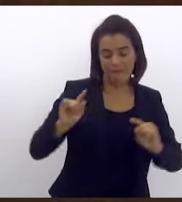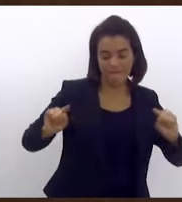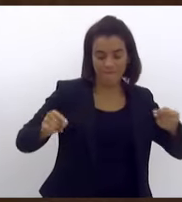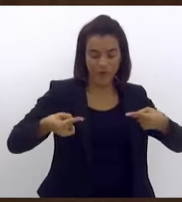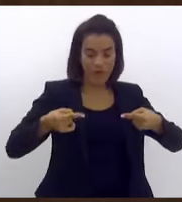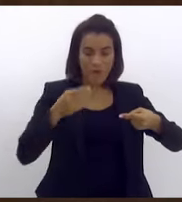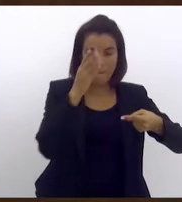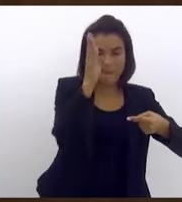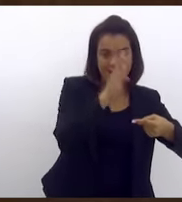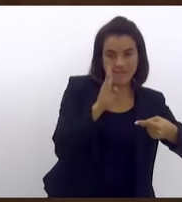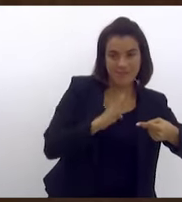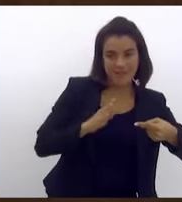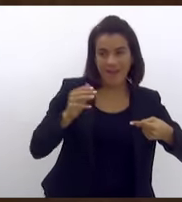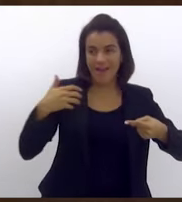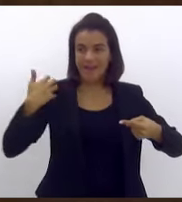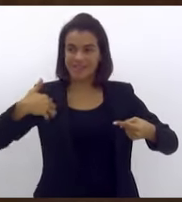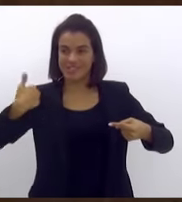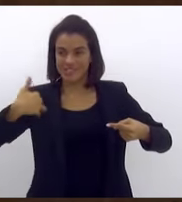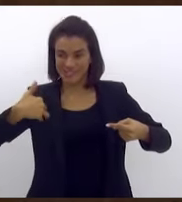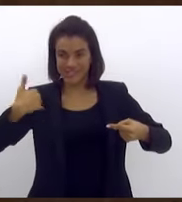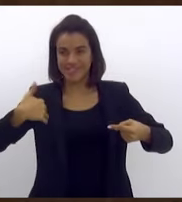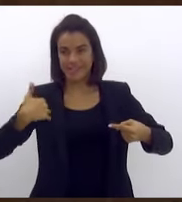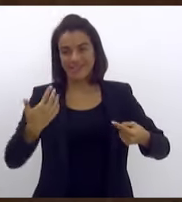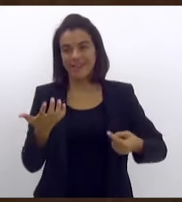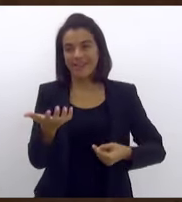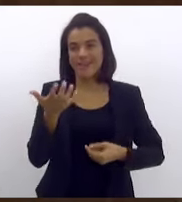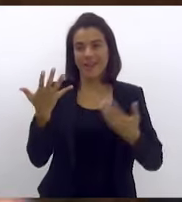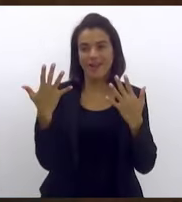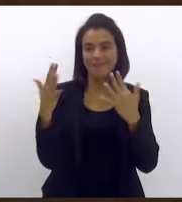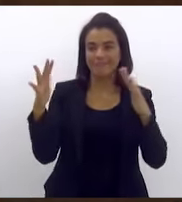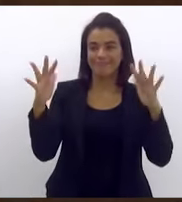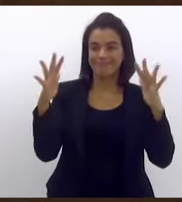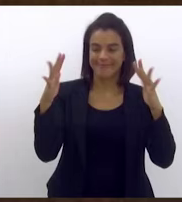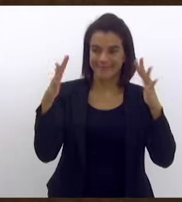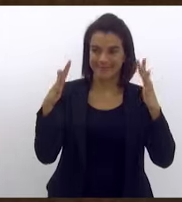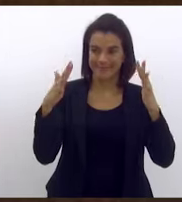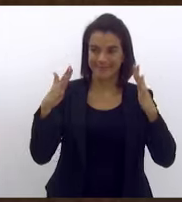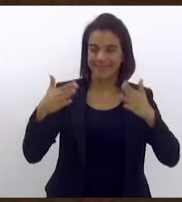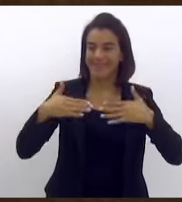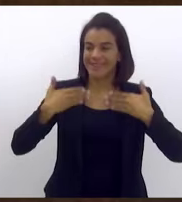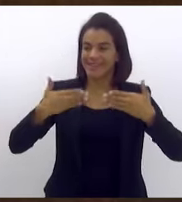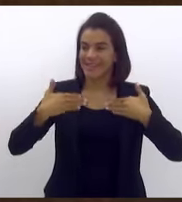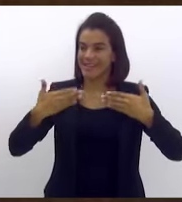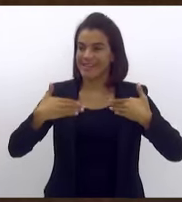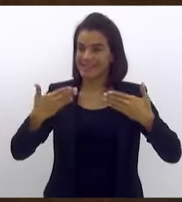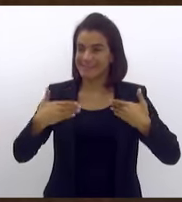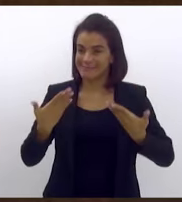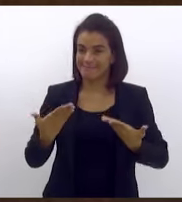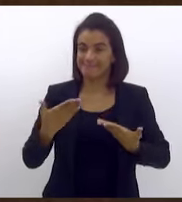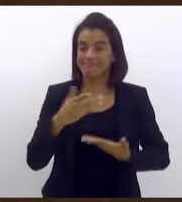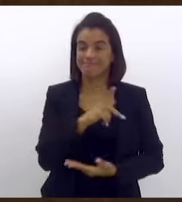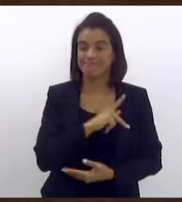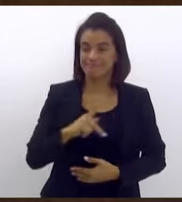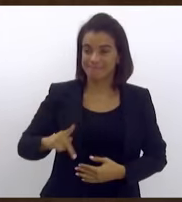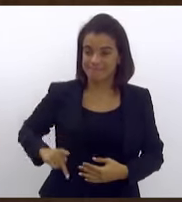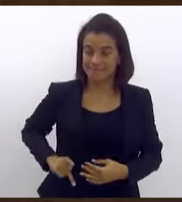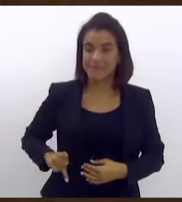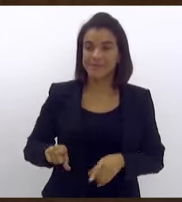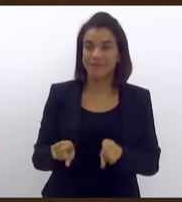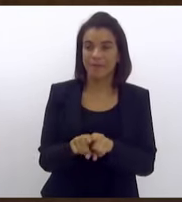Argentina. Quero parabenizar nesse momento de alegria. Senhor presidente, eu também